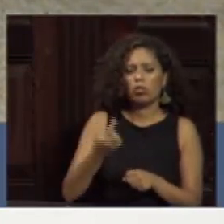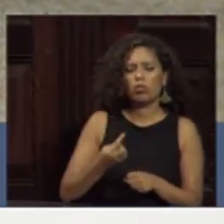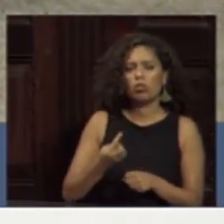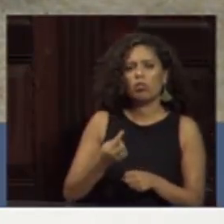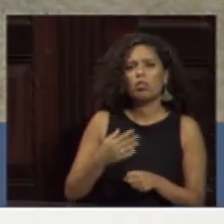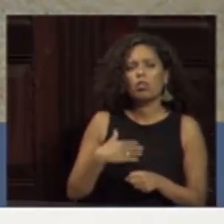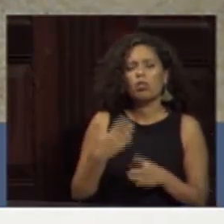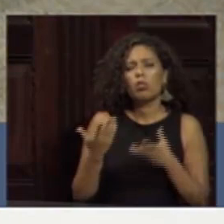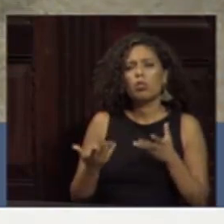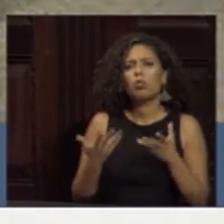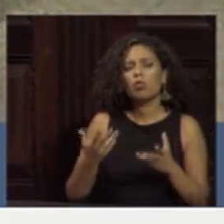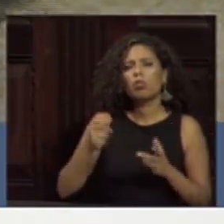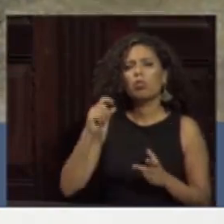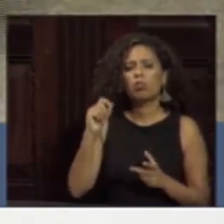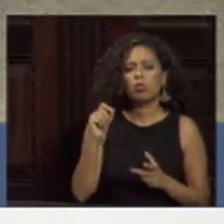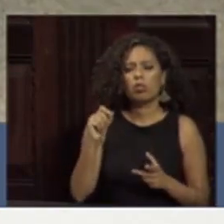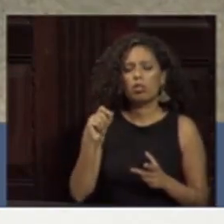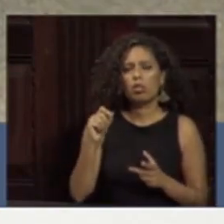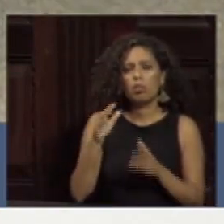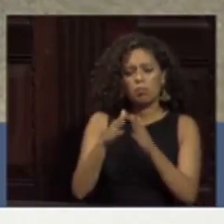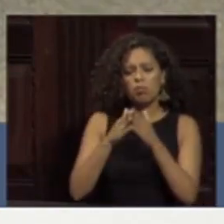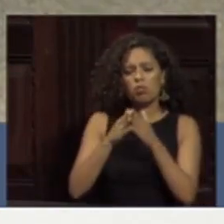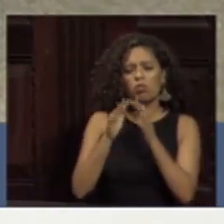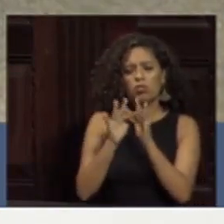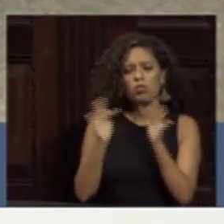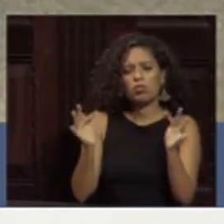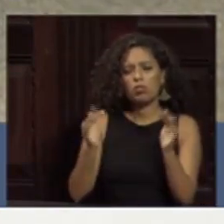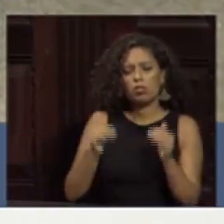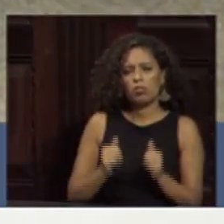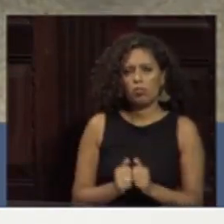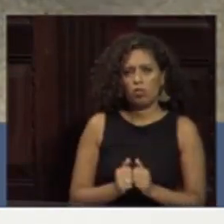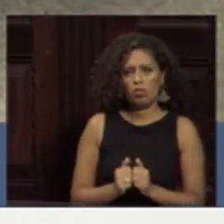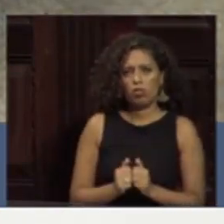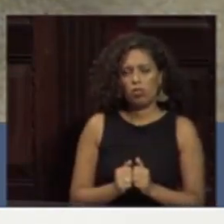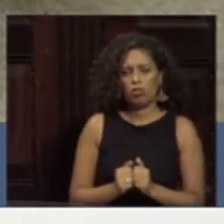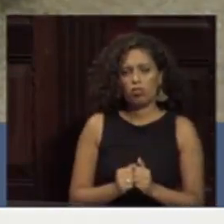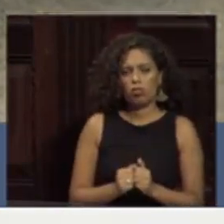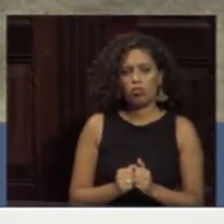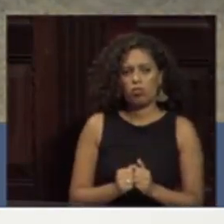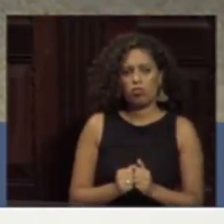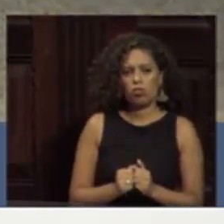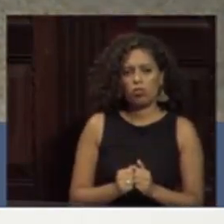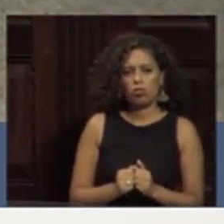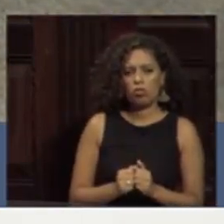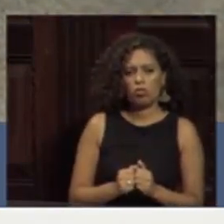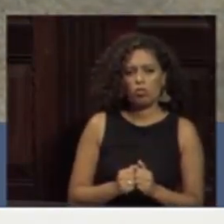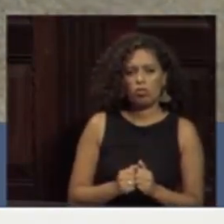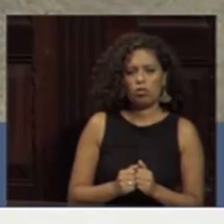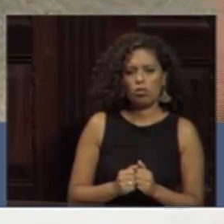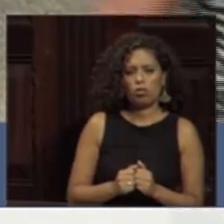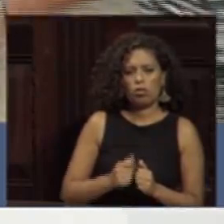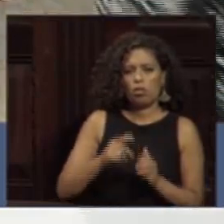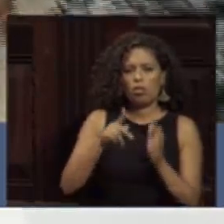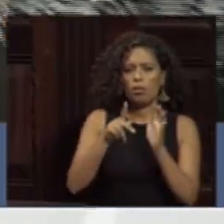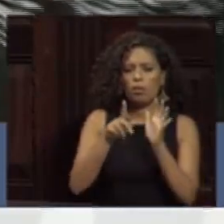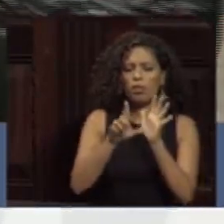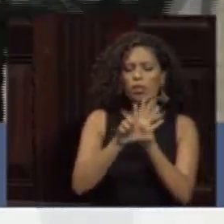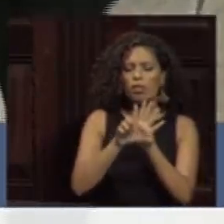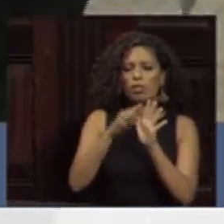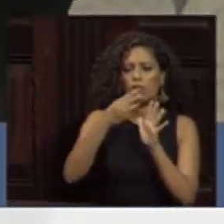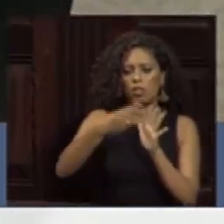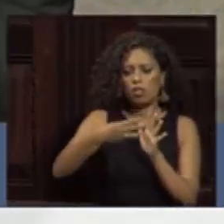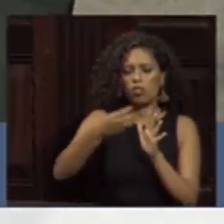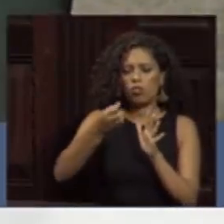queria pedir é simples. que o PL 3660